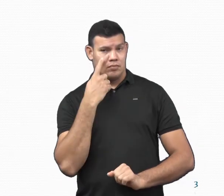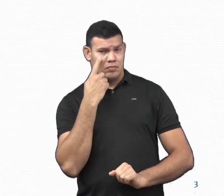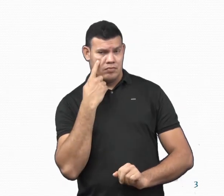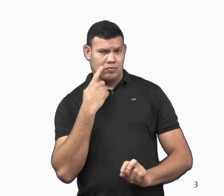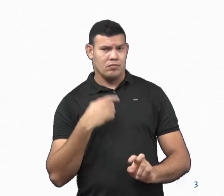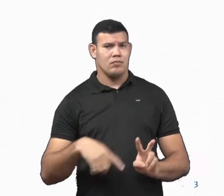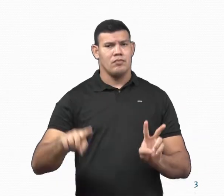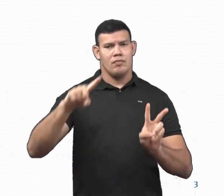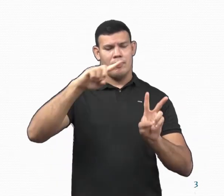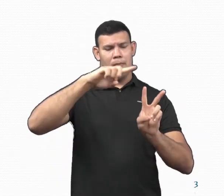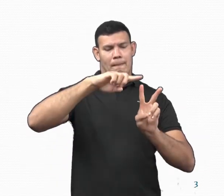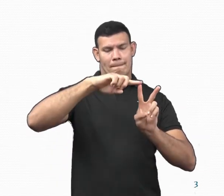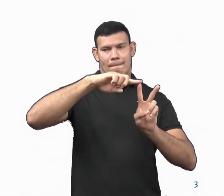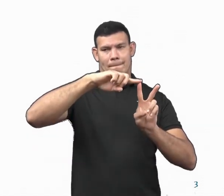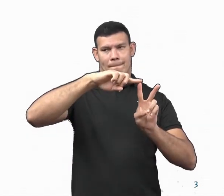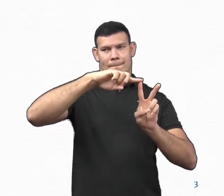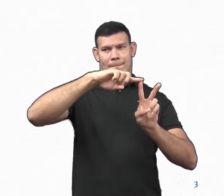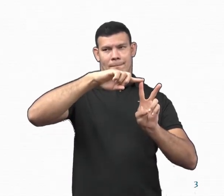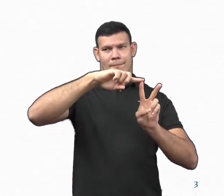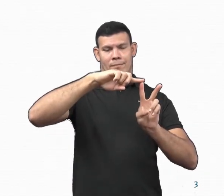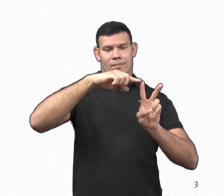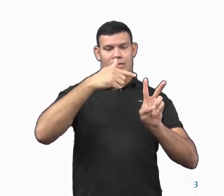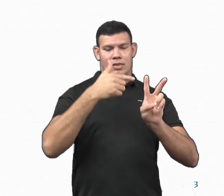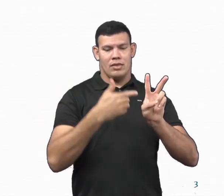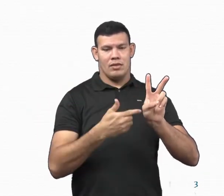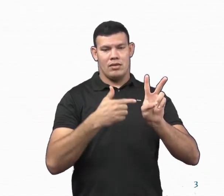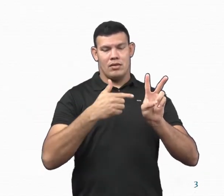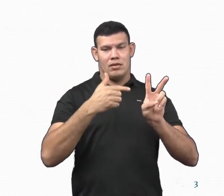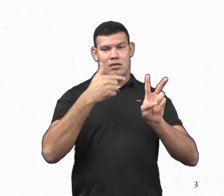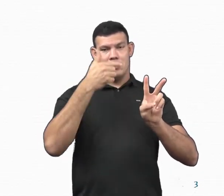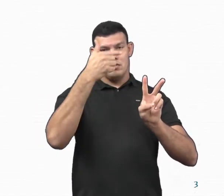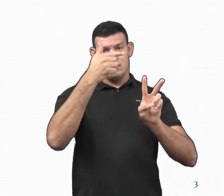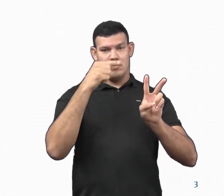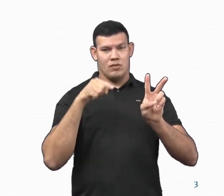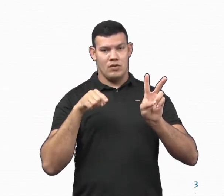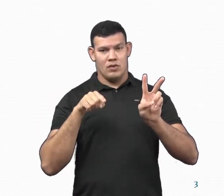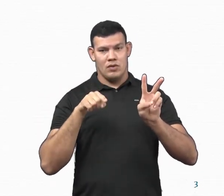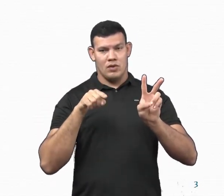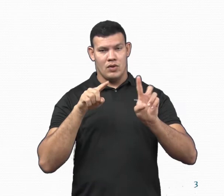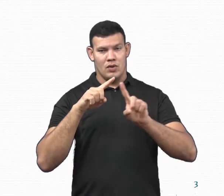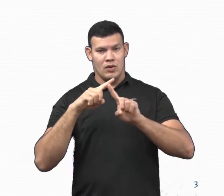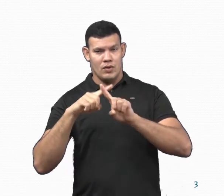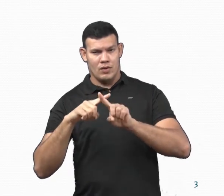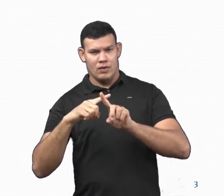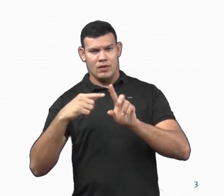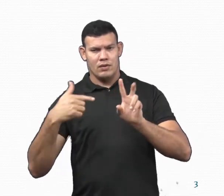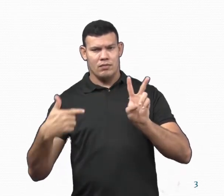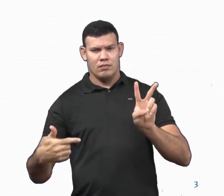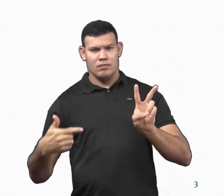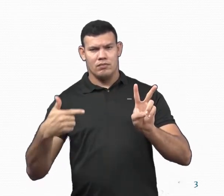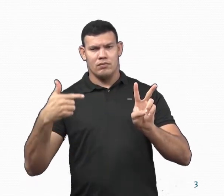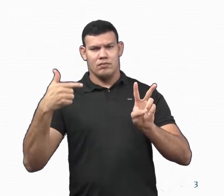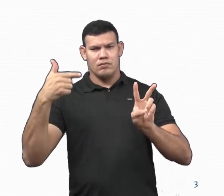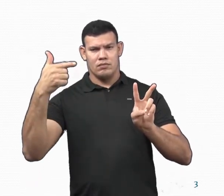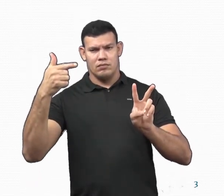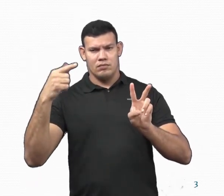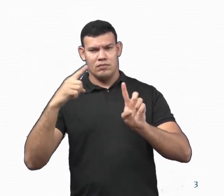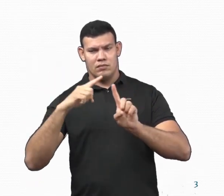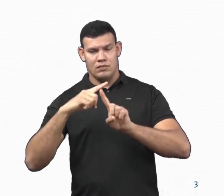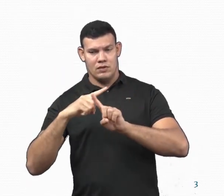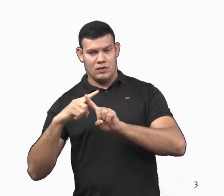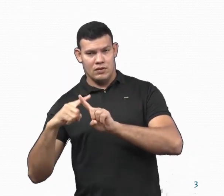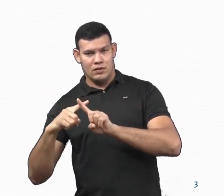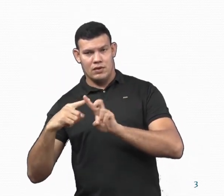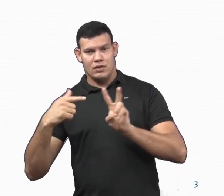assim. E aí eu corto todos os expoentes pelo índice, porque eles são todos iguais. Então, eu